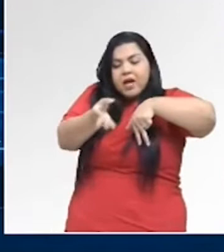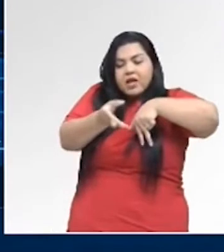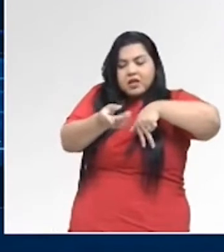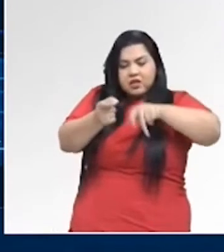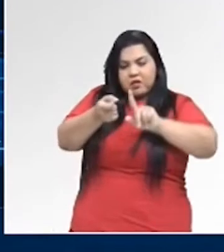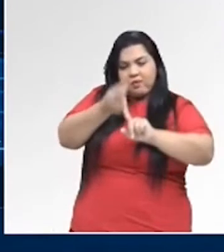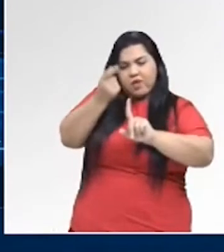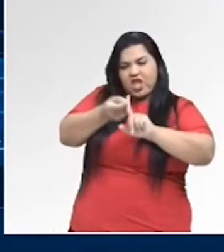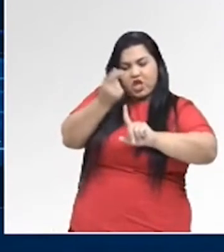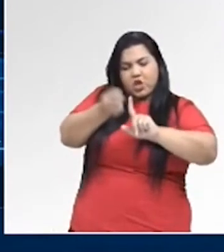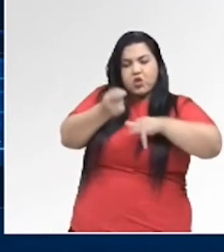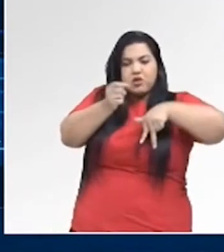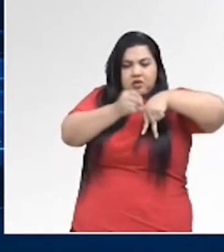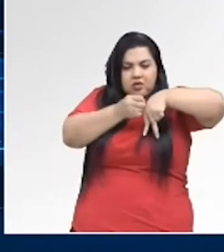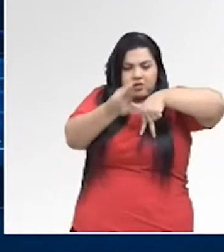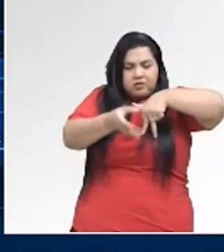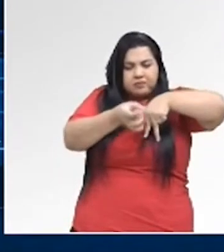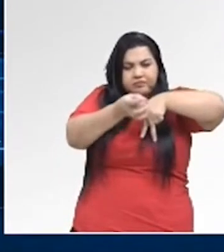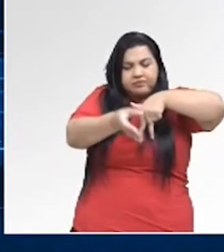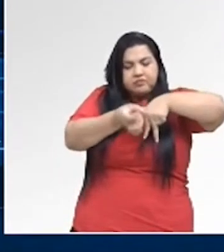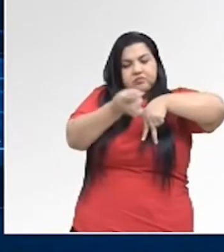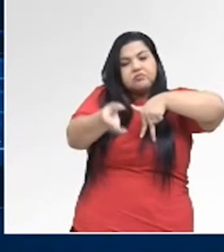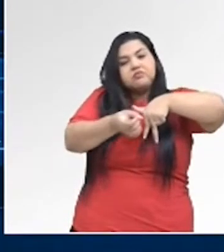da moça,